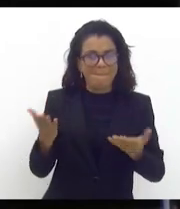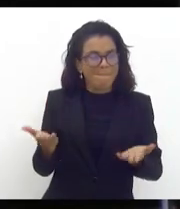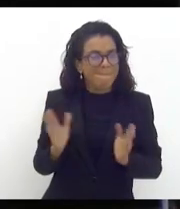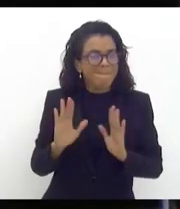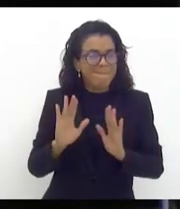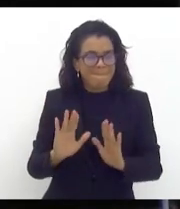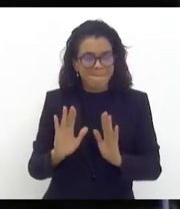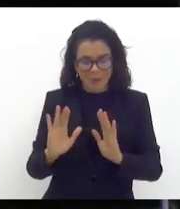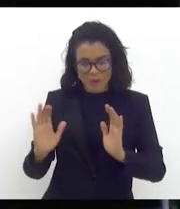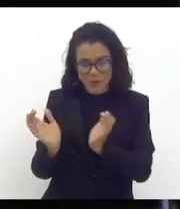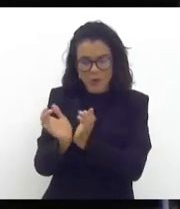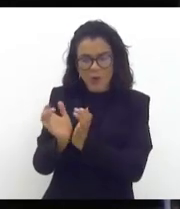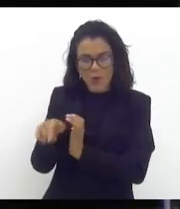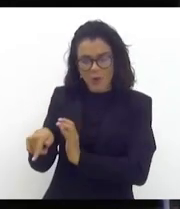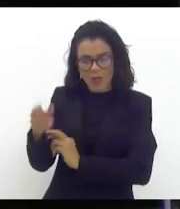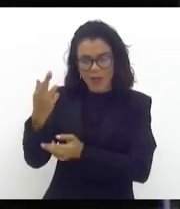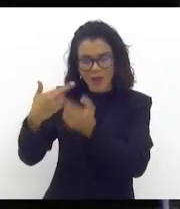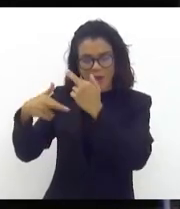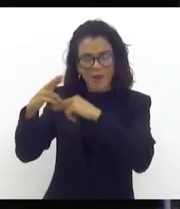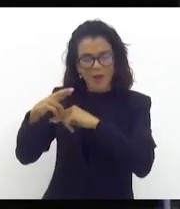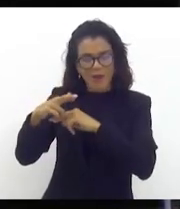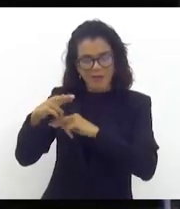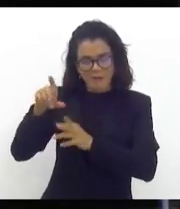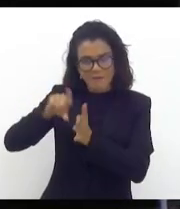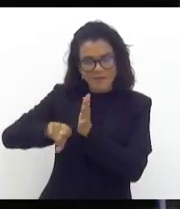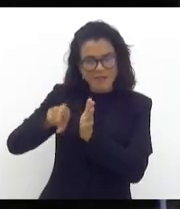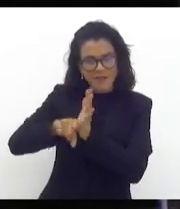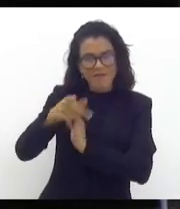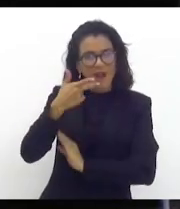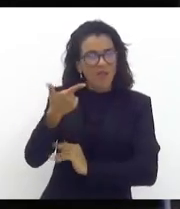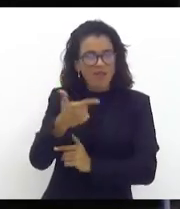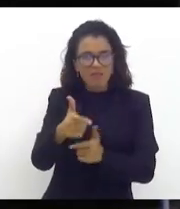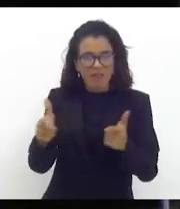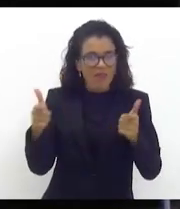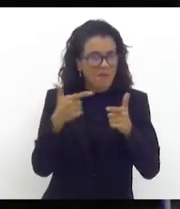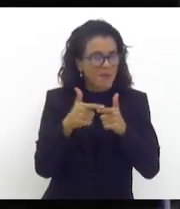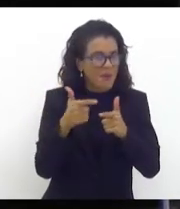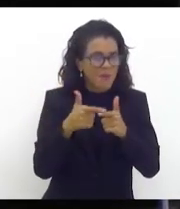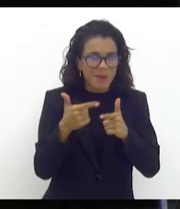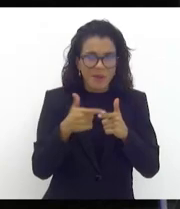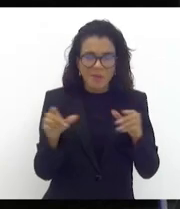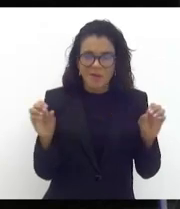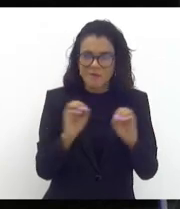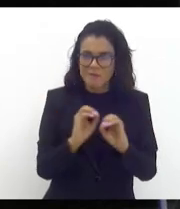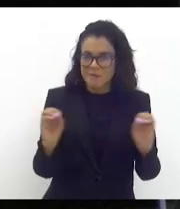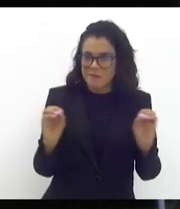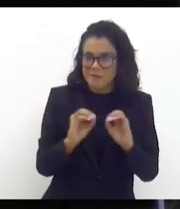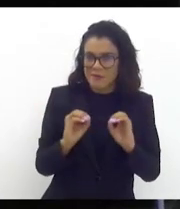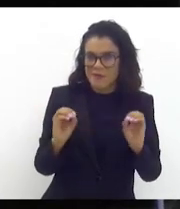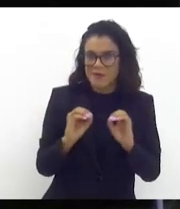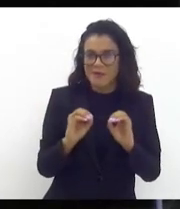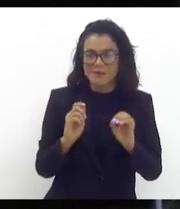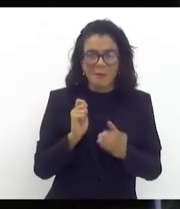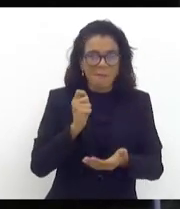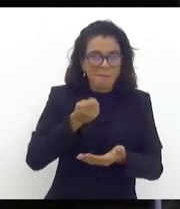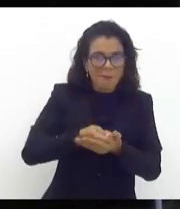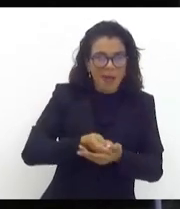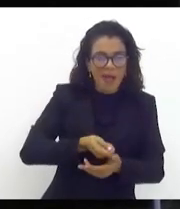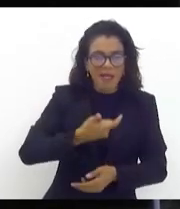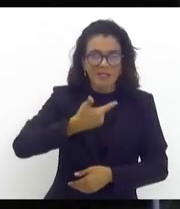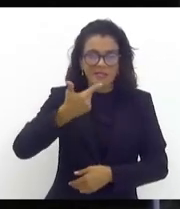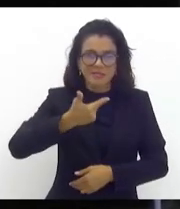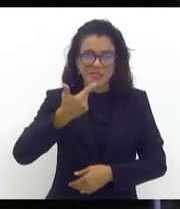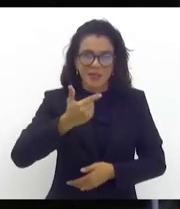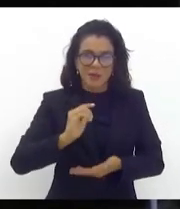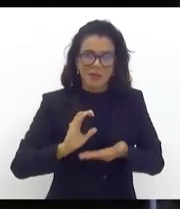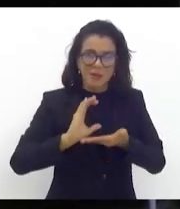de recuperação fiscal já disse que não há problema para o regime de recuperação fiscal se paga a segunda parcela